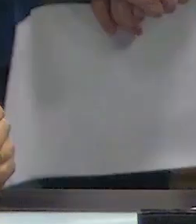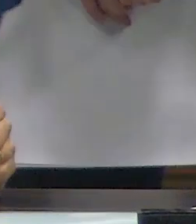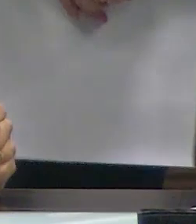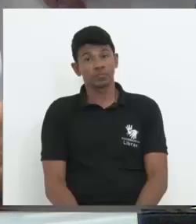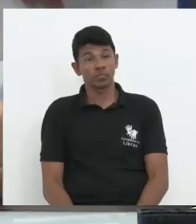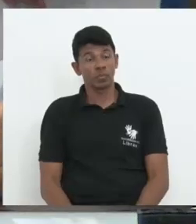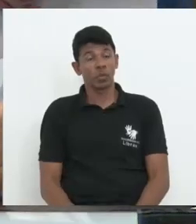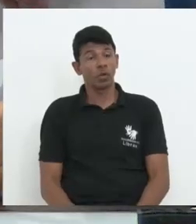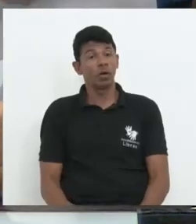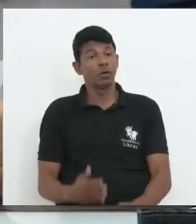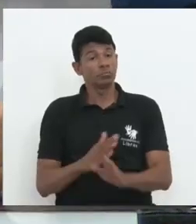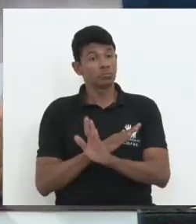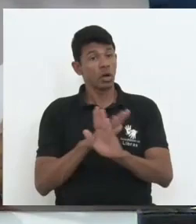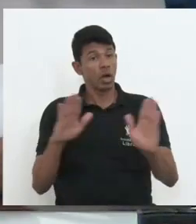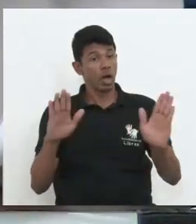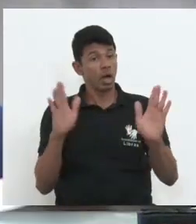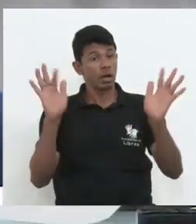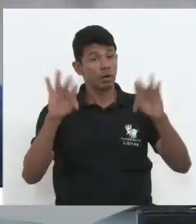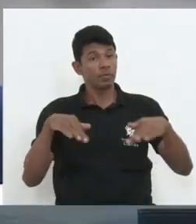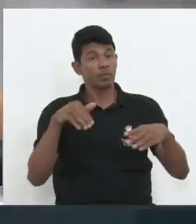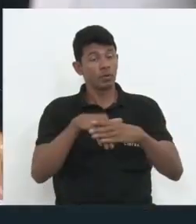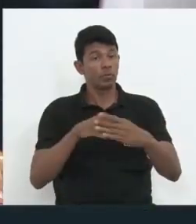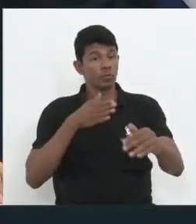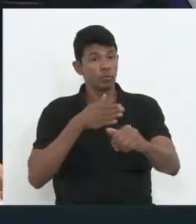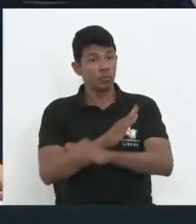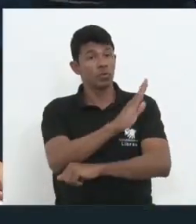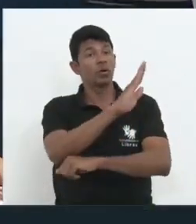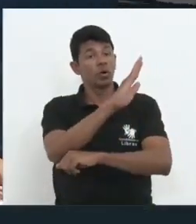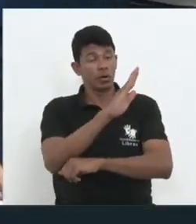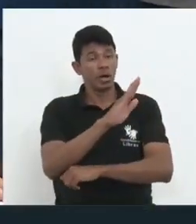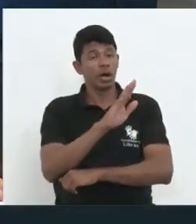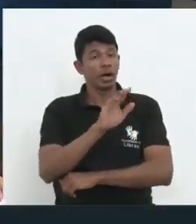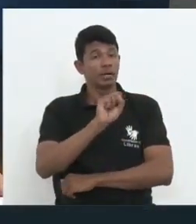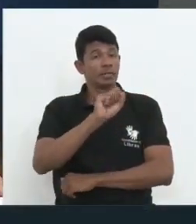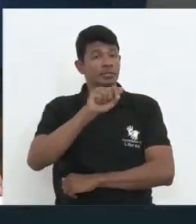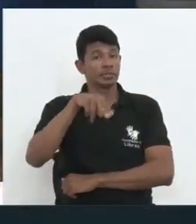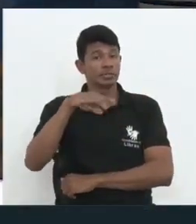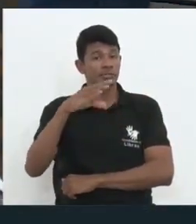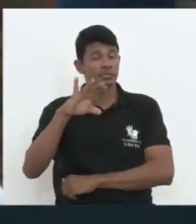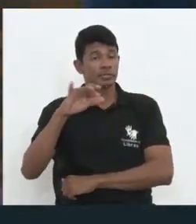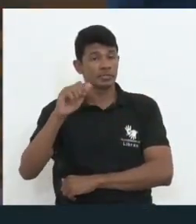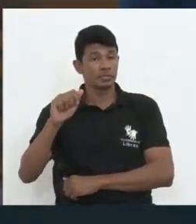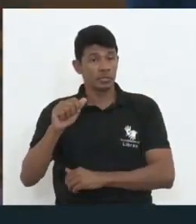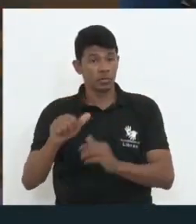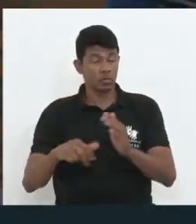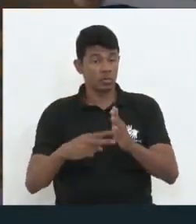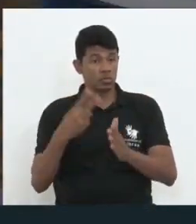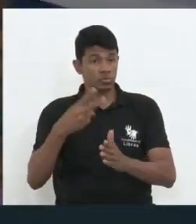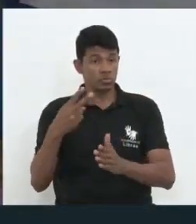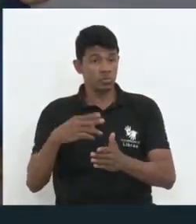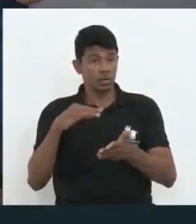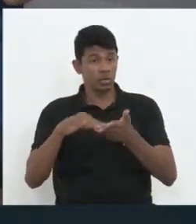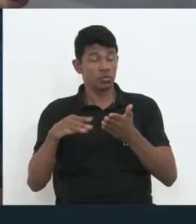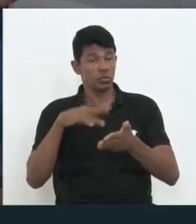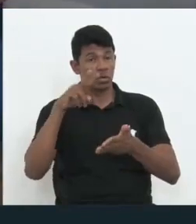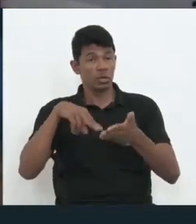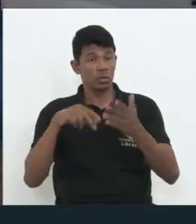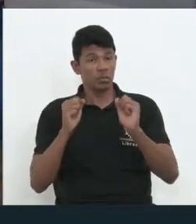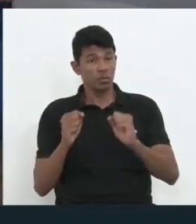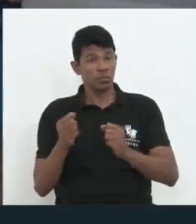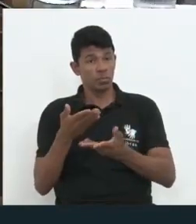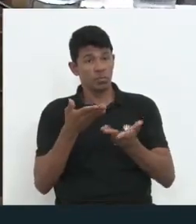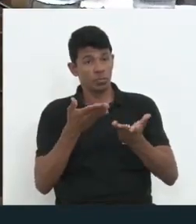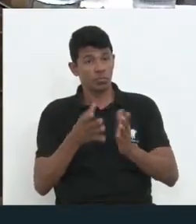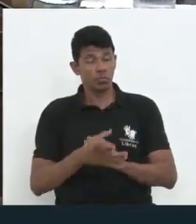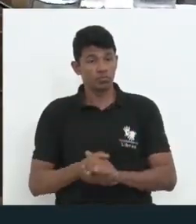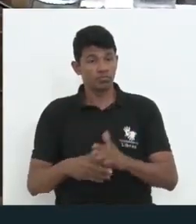Encerrada a votação, aprovado a sanção. Item segundo ao senhor secretário para leitura.